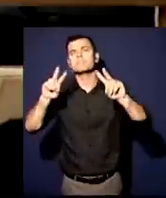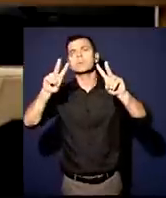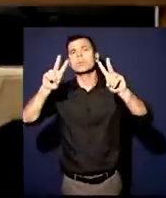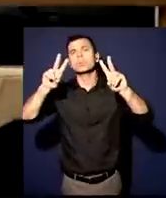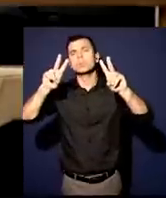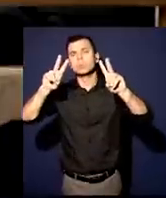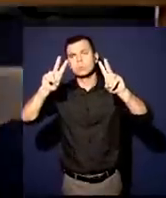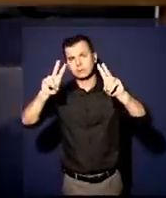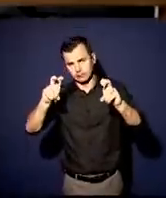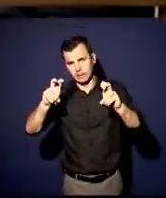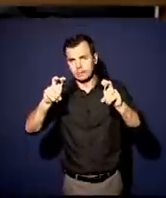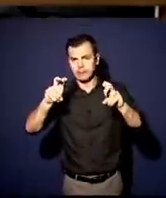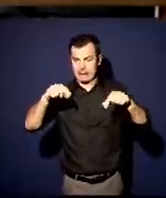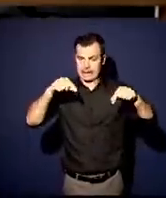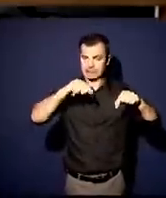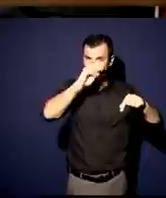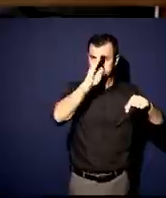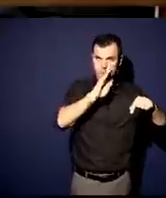mais do que o Brasil.